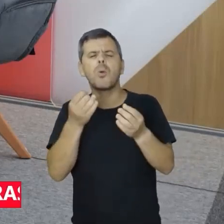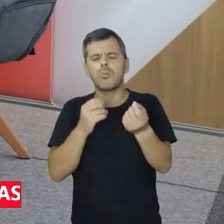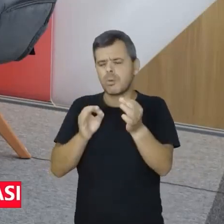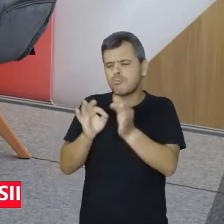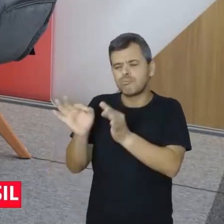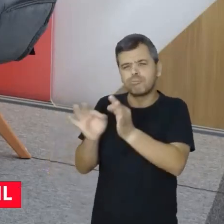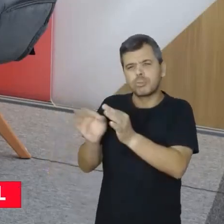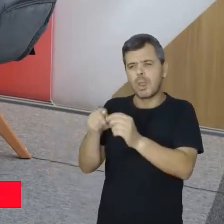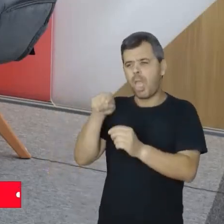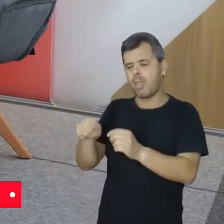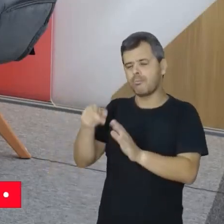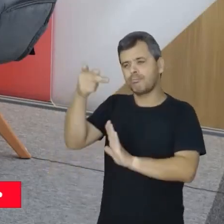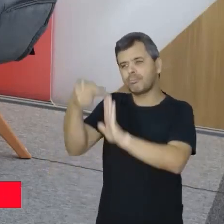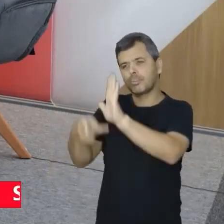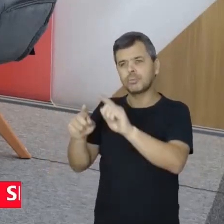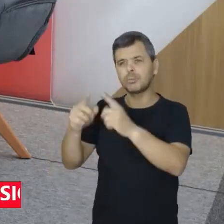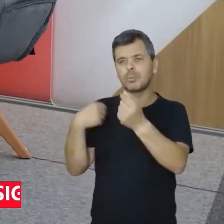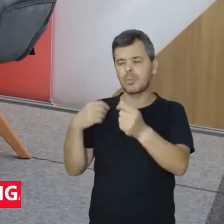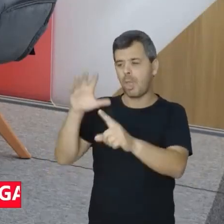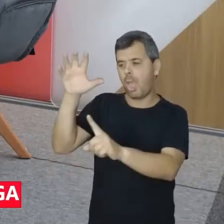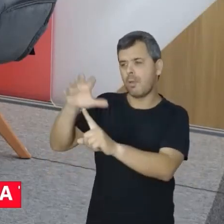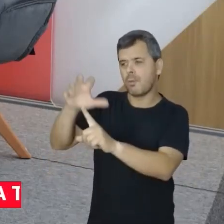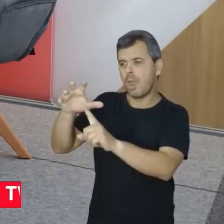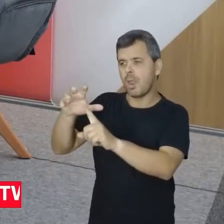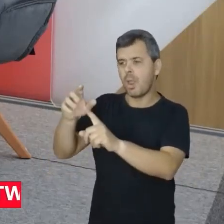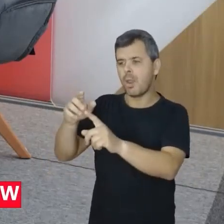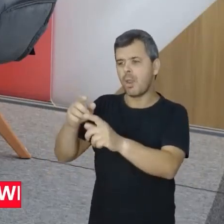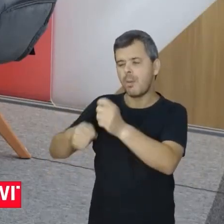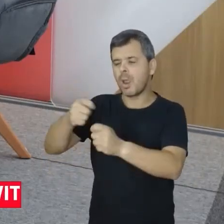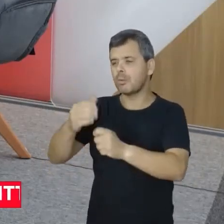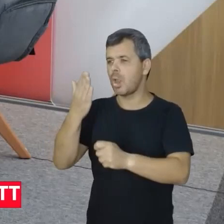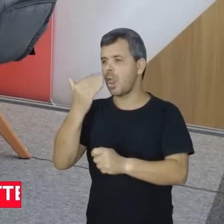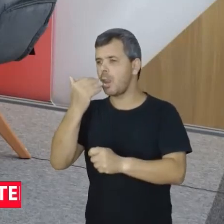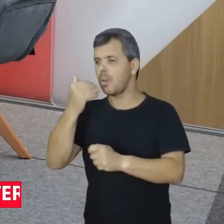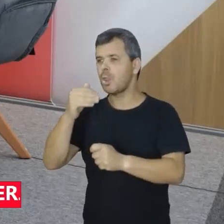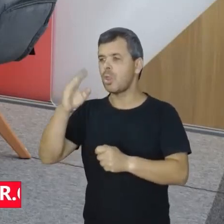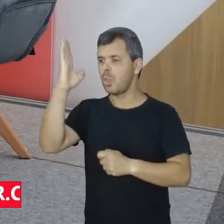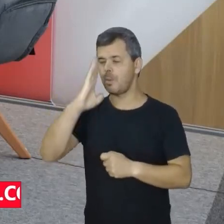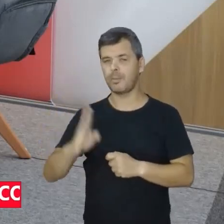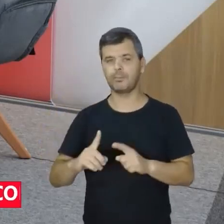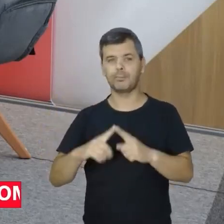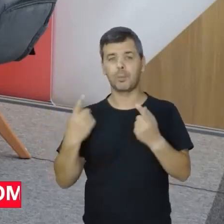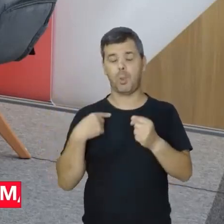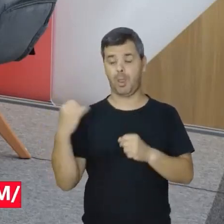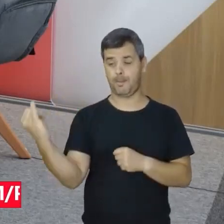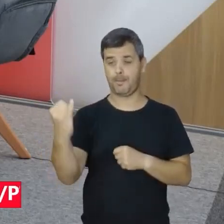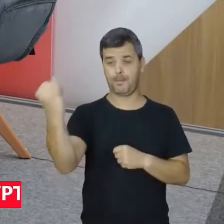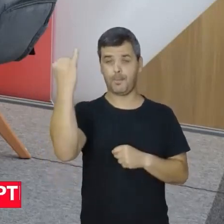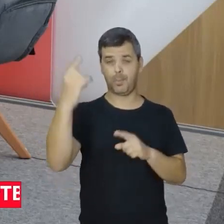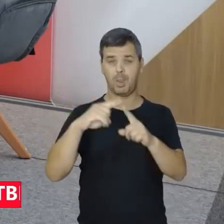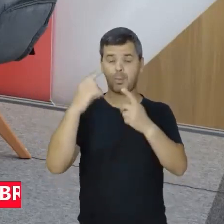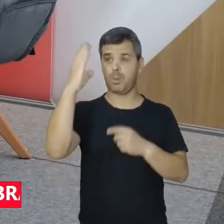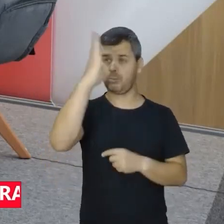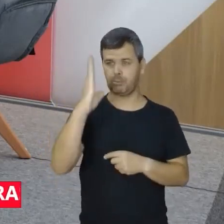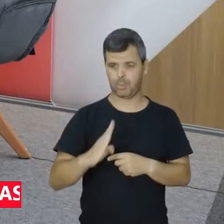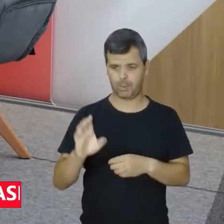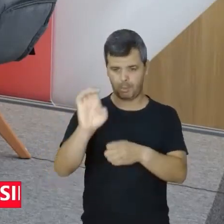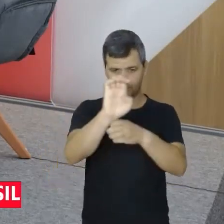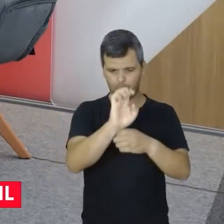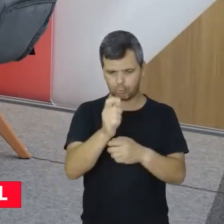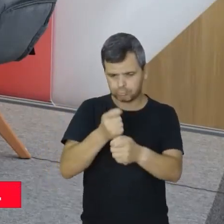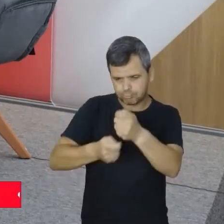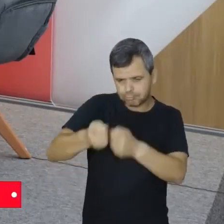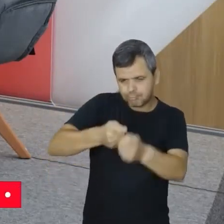funciona esse programa que também tem impacto no mercado brasileiro de alimentos, né? E qual a importância da gente ter o Estado brasileiro